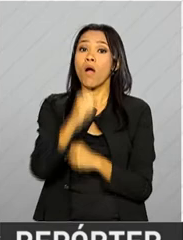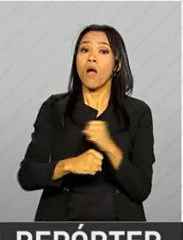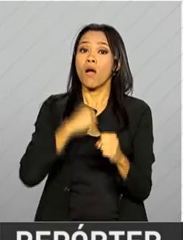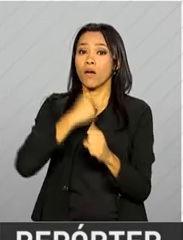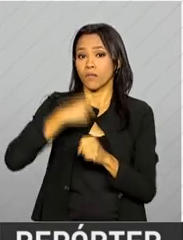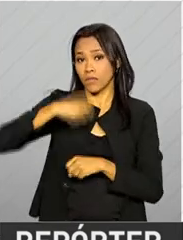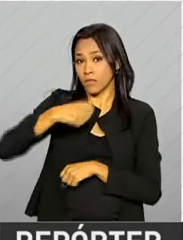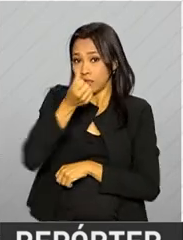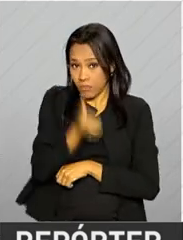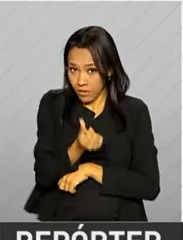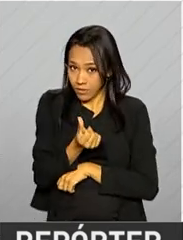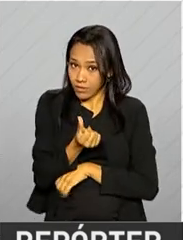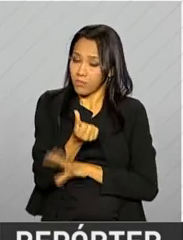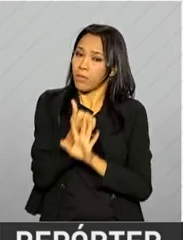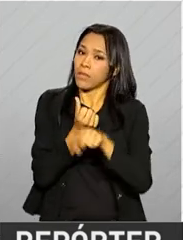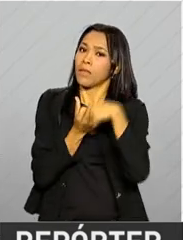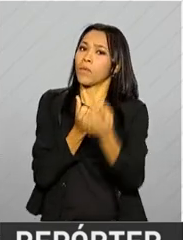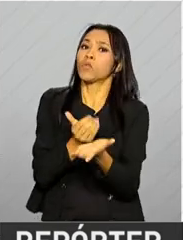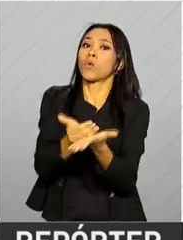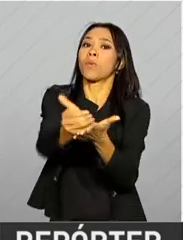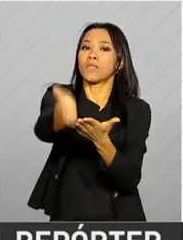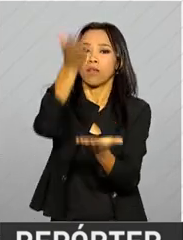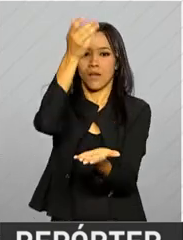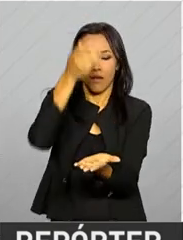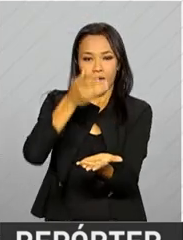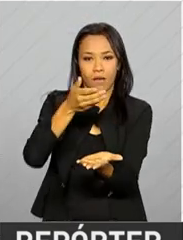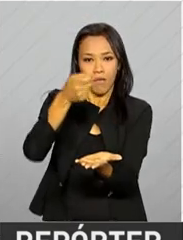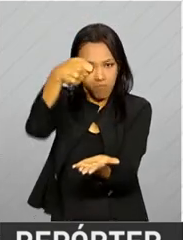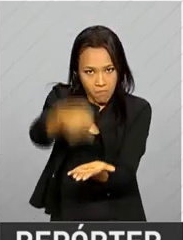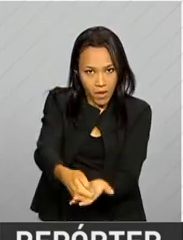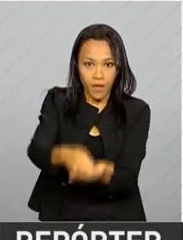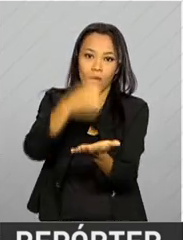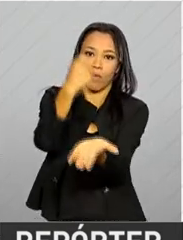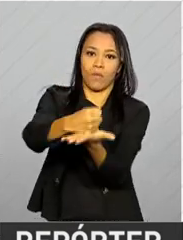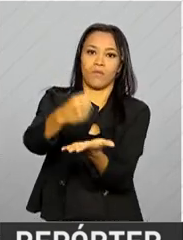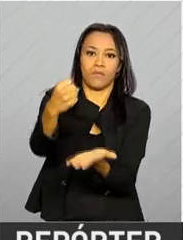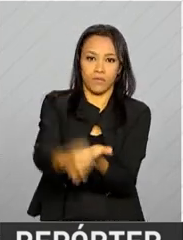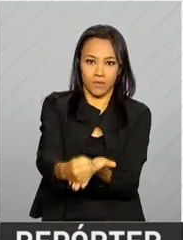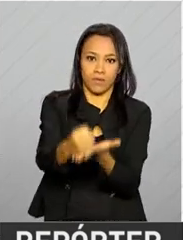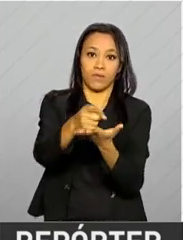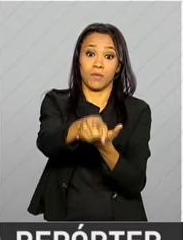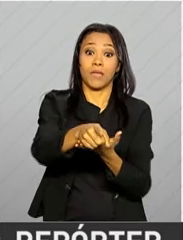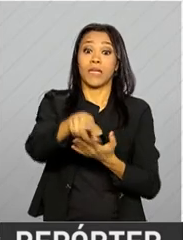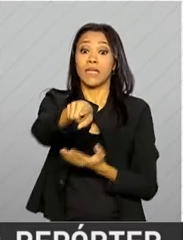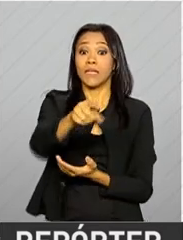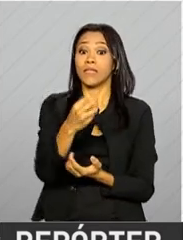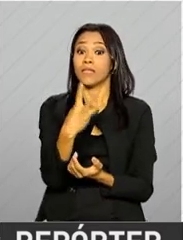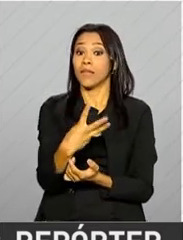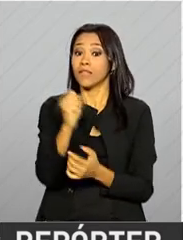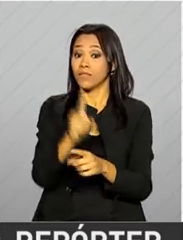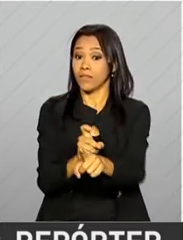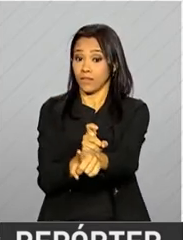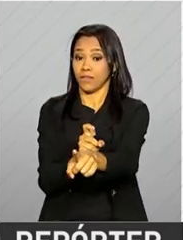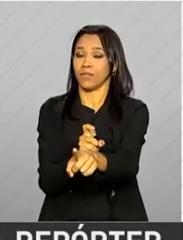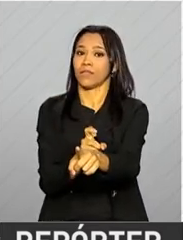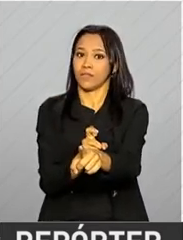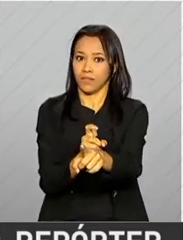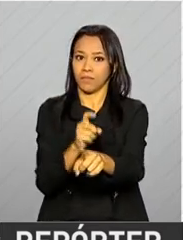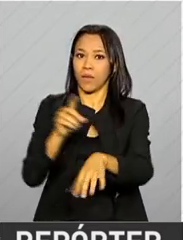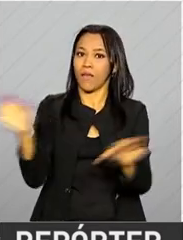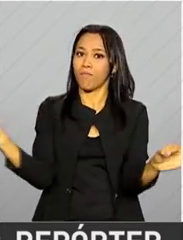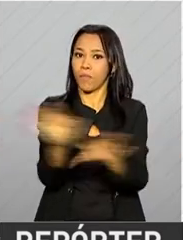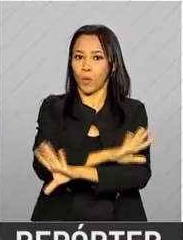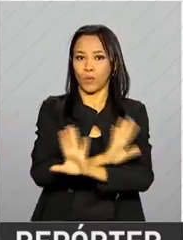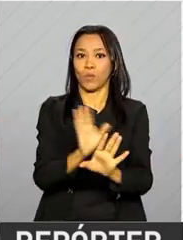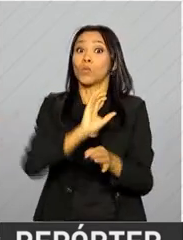o fim do curso pra começar a pagar o contrato e até três vezes o tempo do curso para liquidar a conta a taxa de